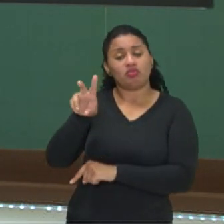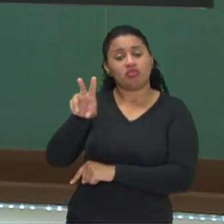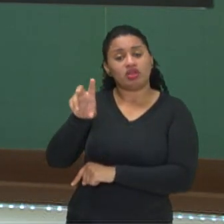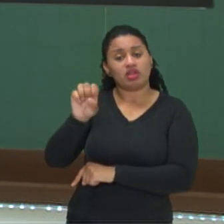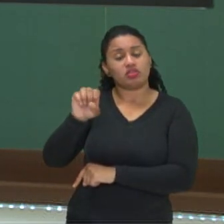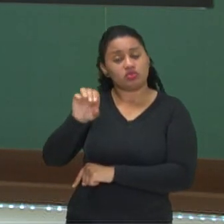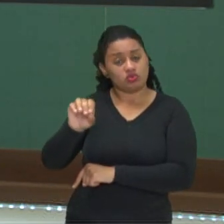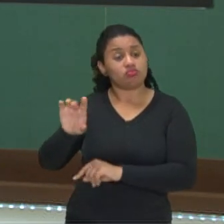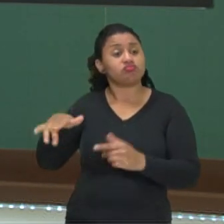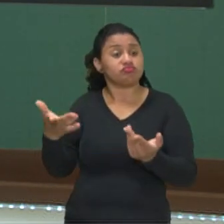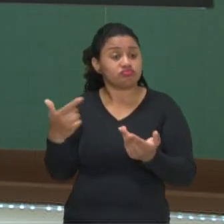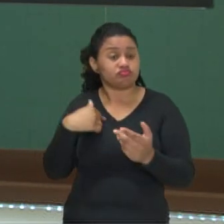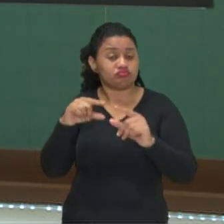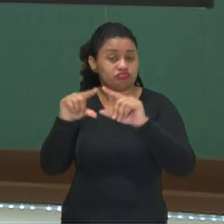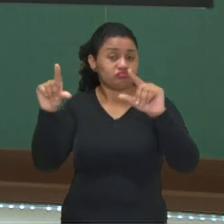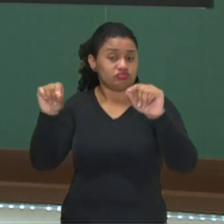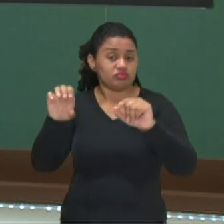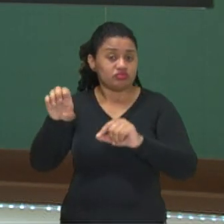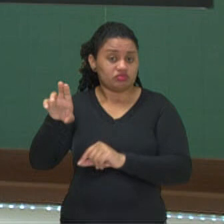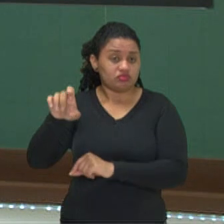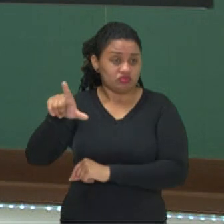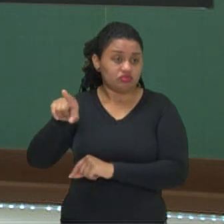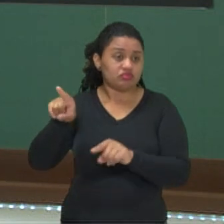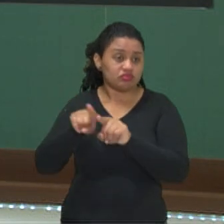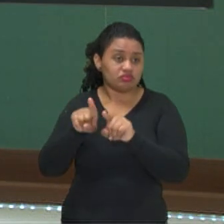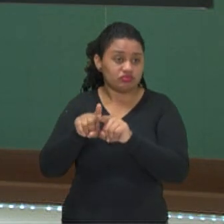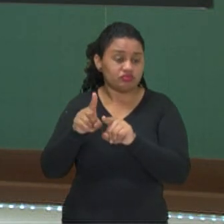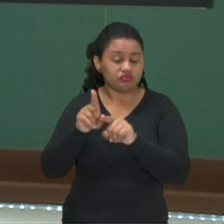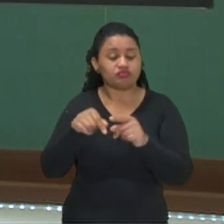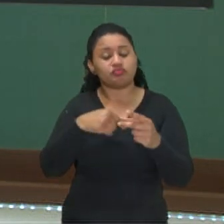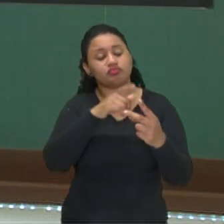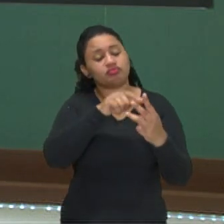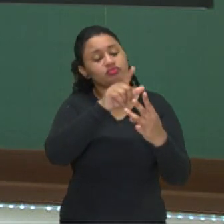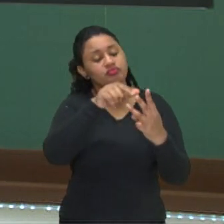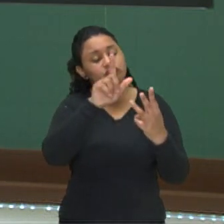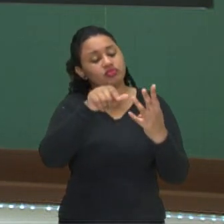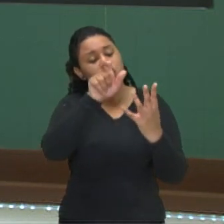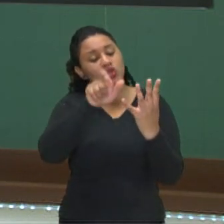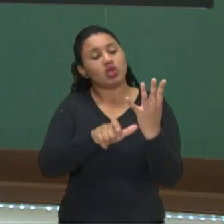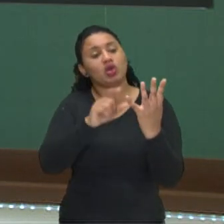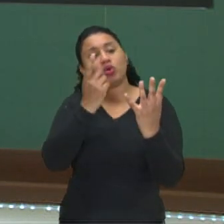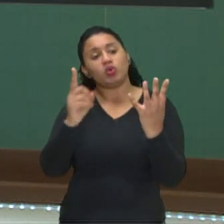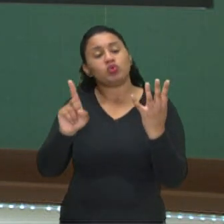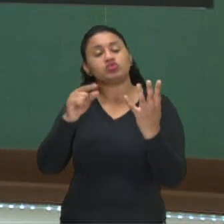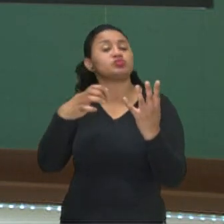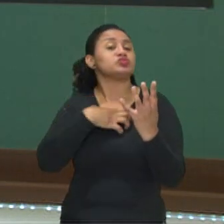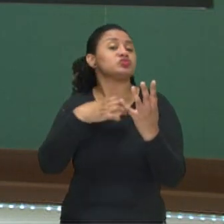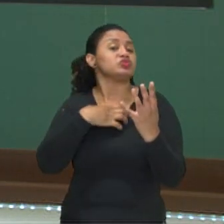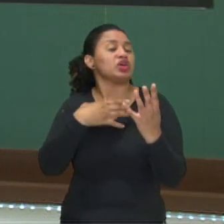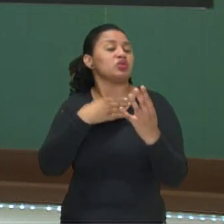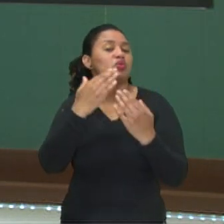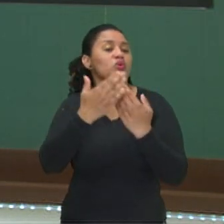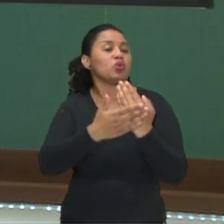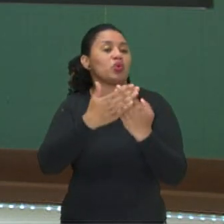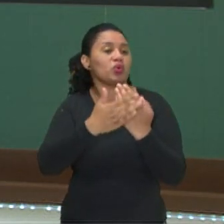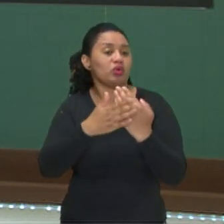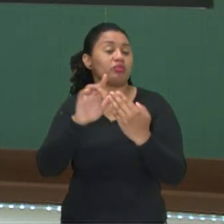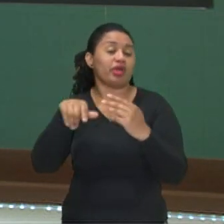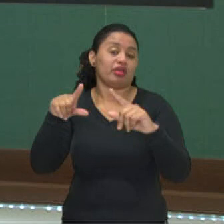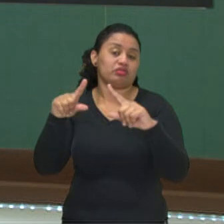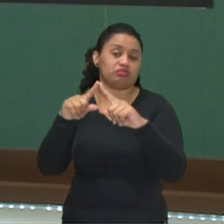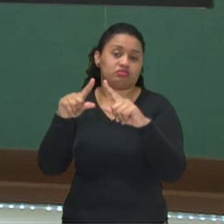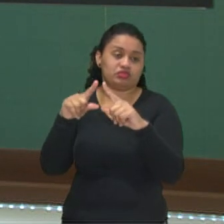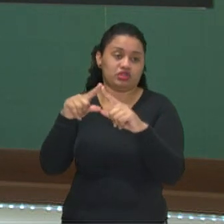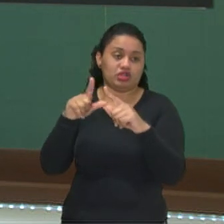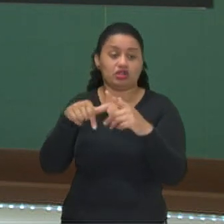de Euler vale para eles. E a última coisa que vocês vão fazer é a forma da face. No caso do tetraedro, são